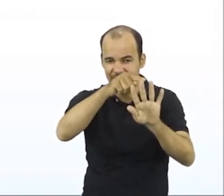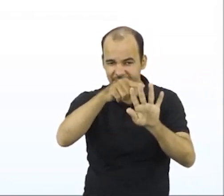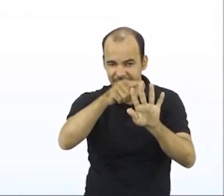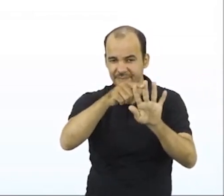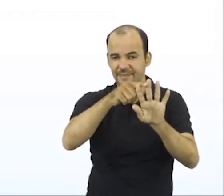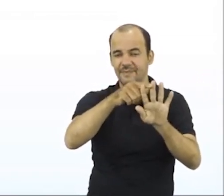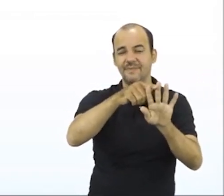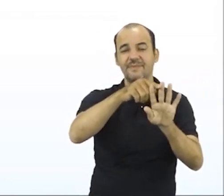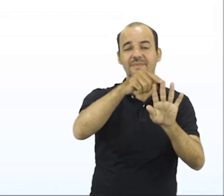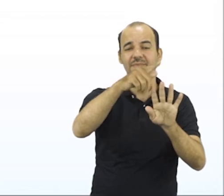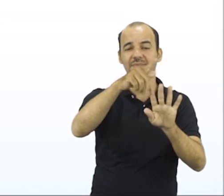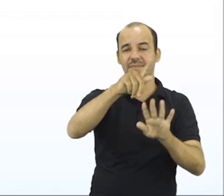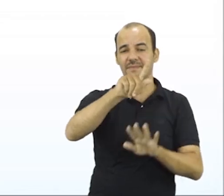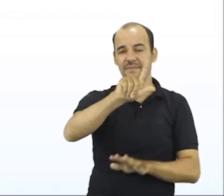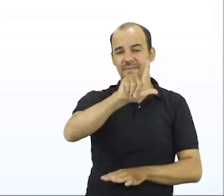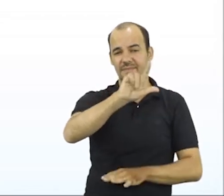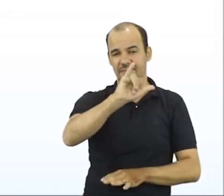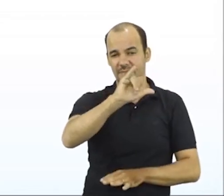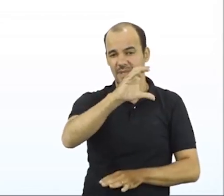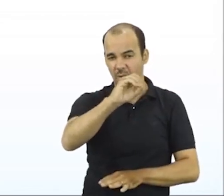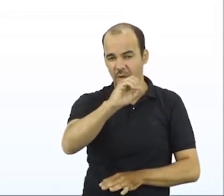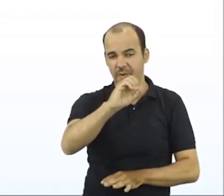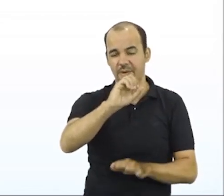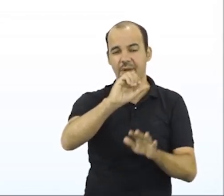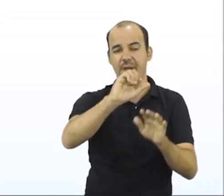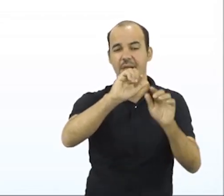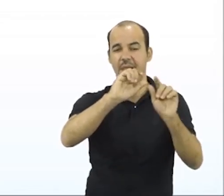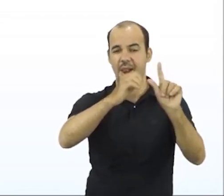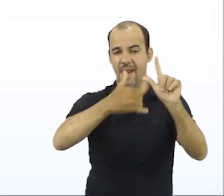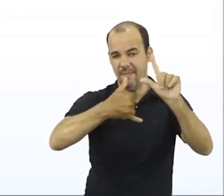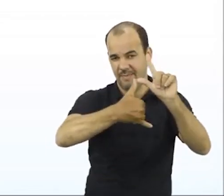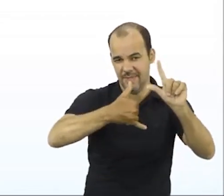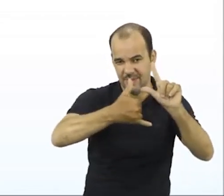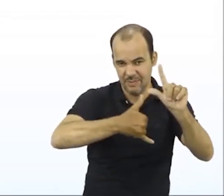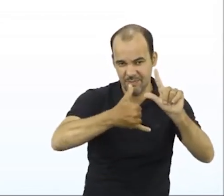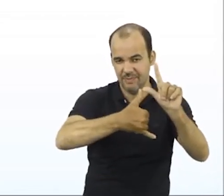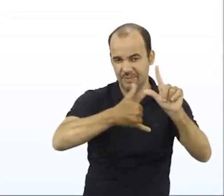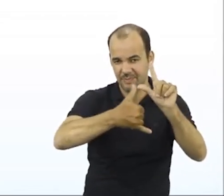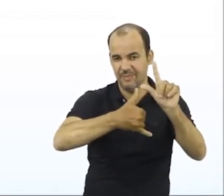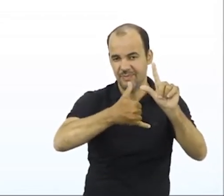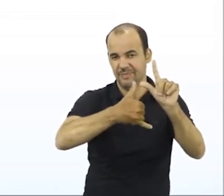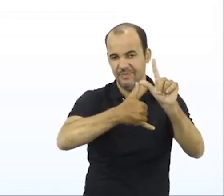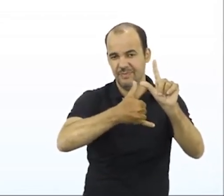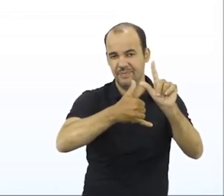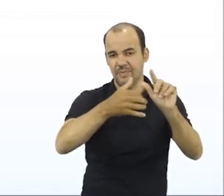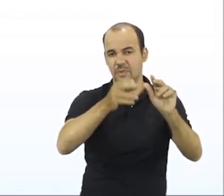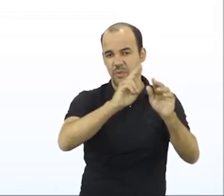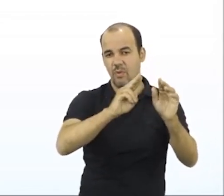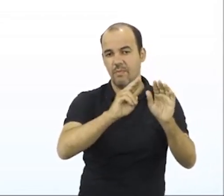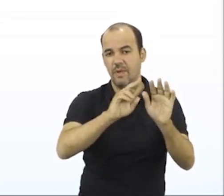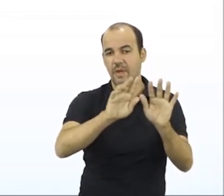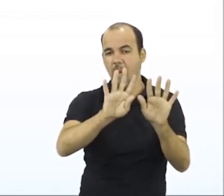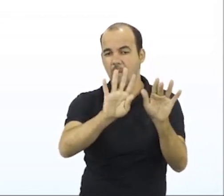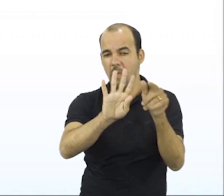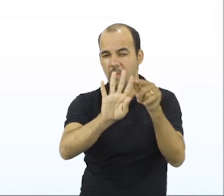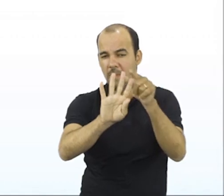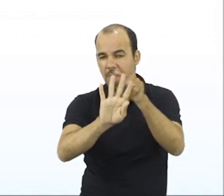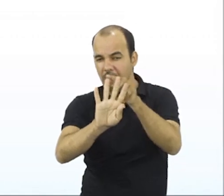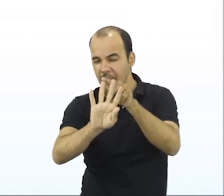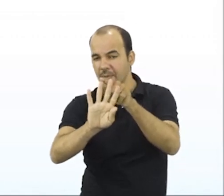o glicolipídio. Eu tenho glicolipídio e isso aqui eu tenho